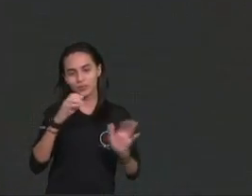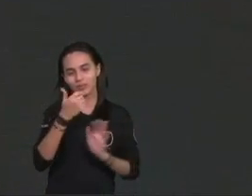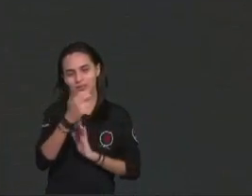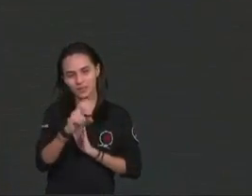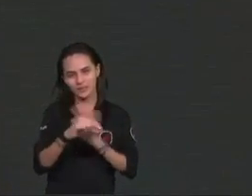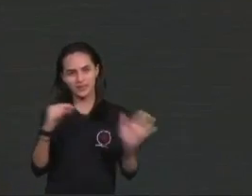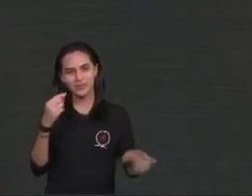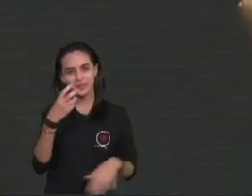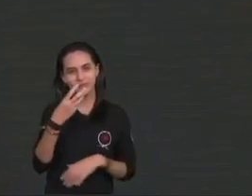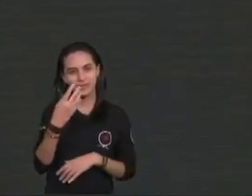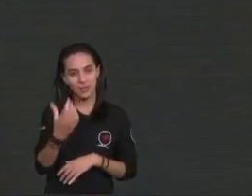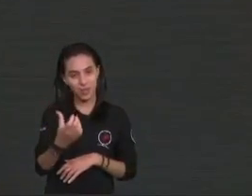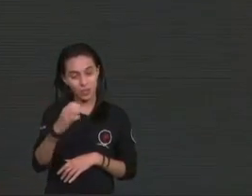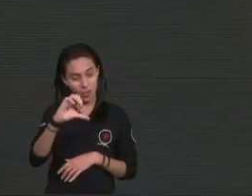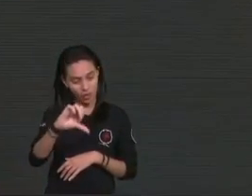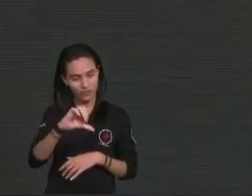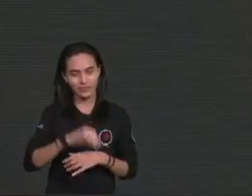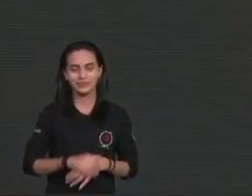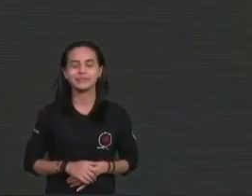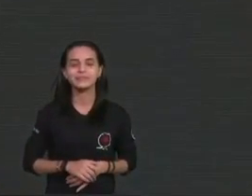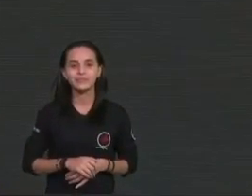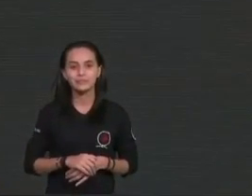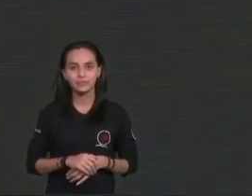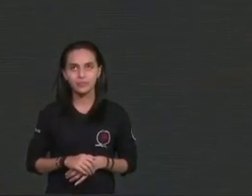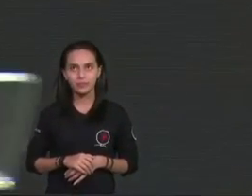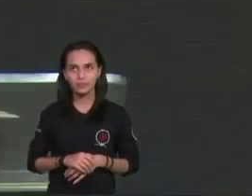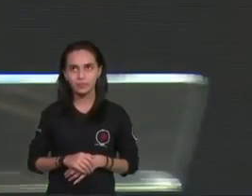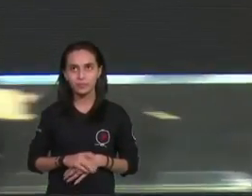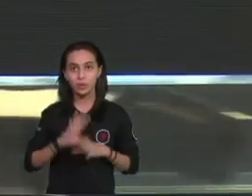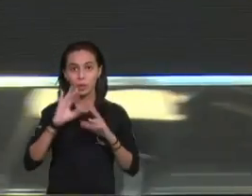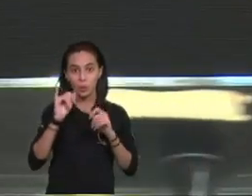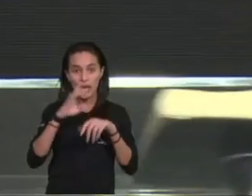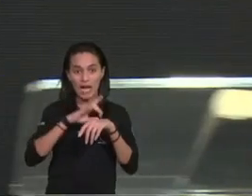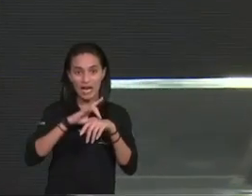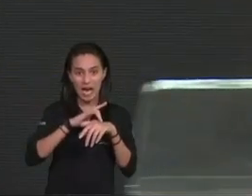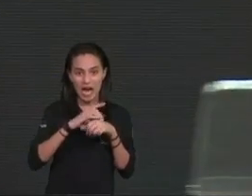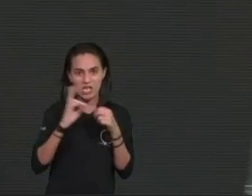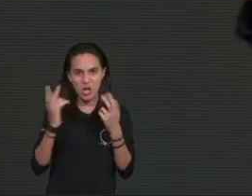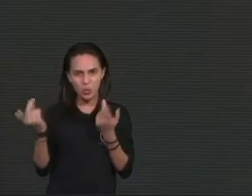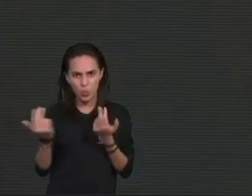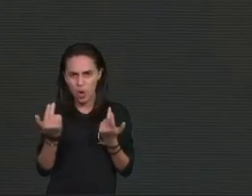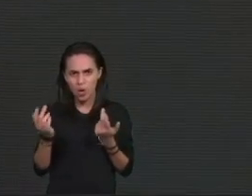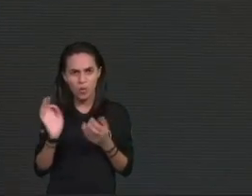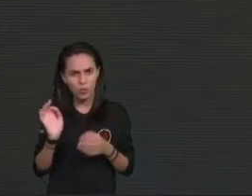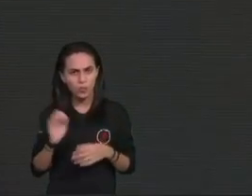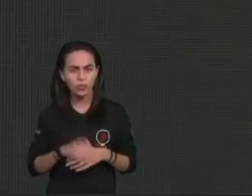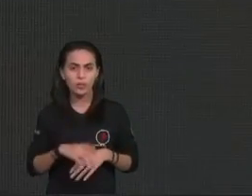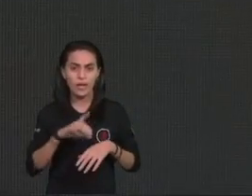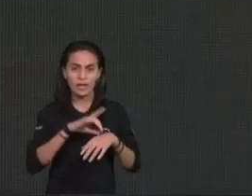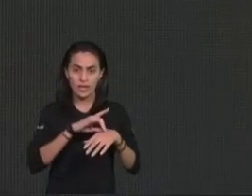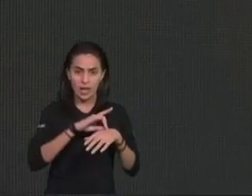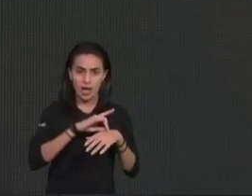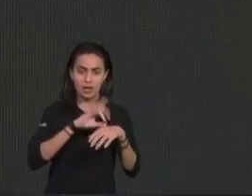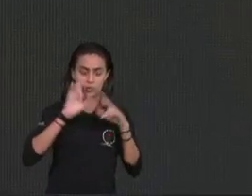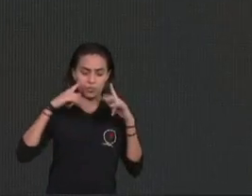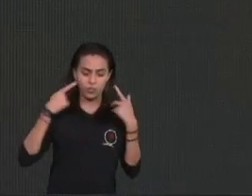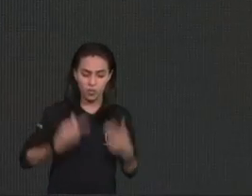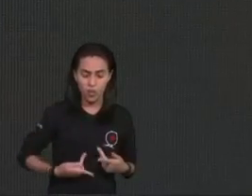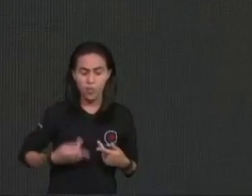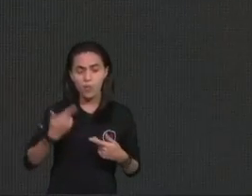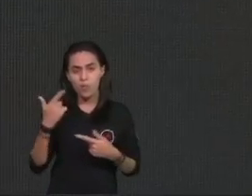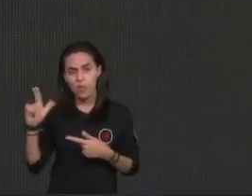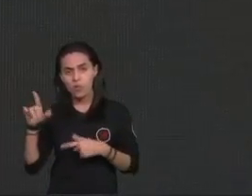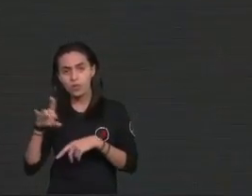versículo 39 Olha que show nem toda carne é uma mesma carne uma é a carne dos homens